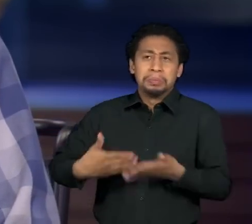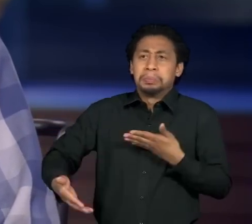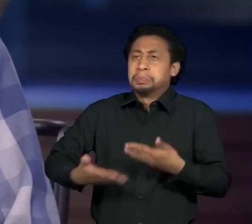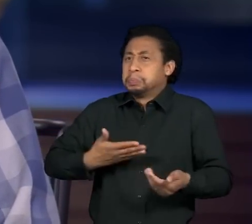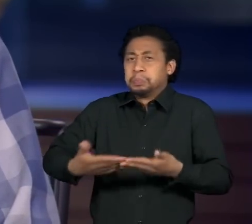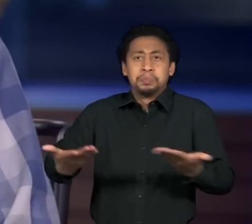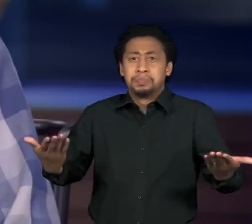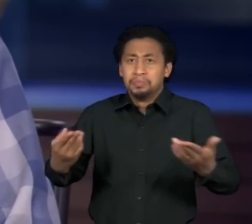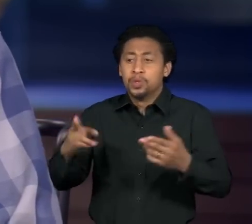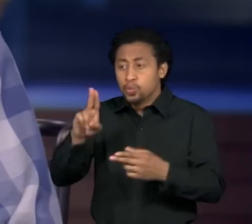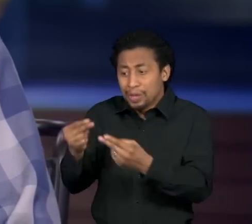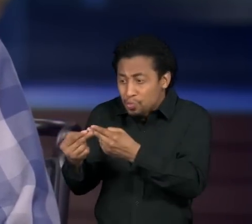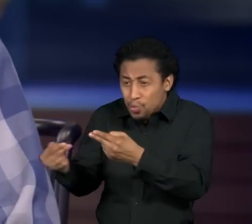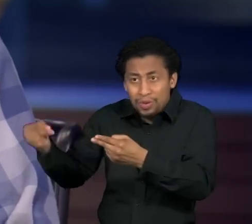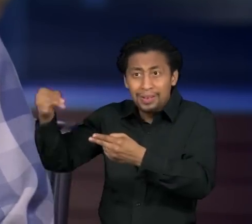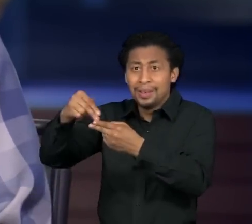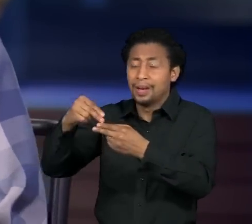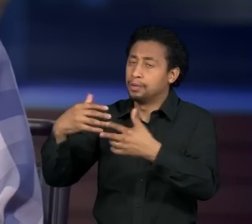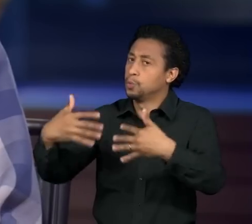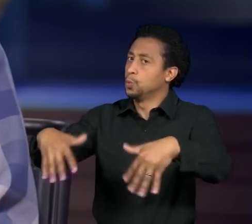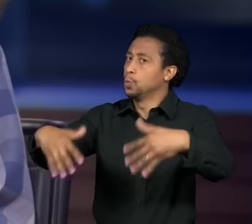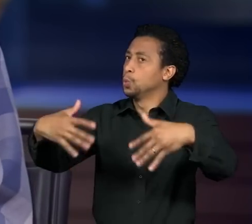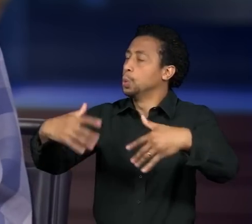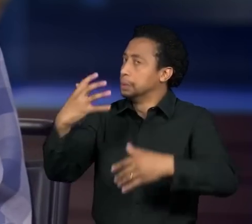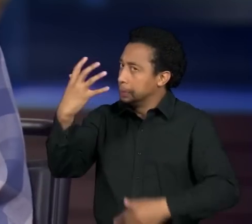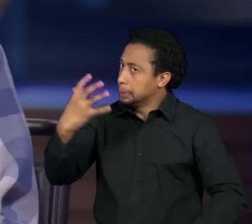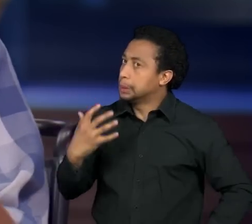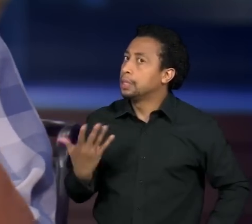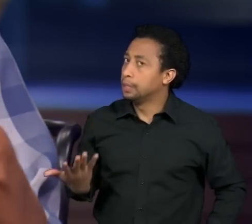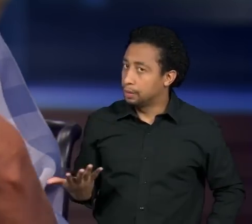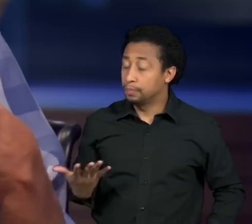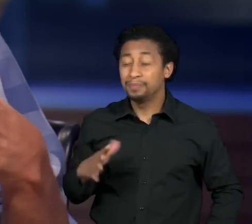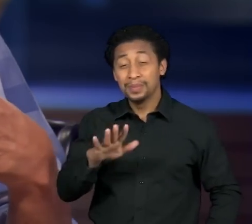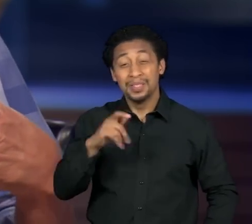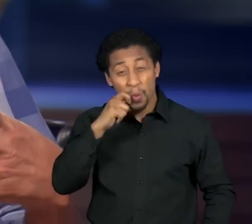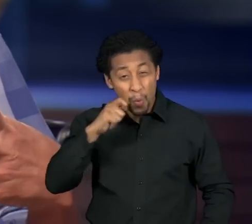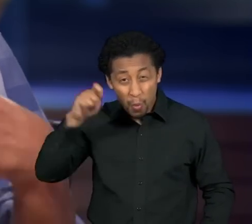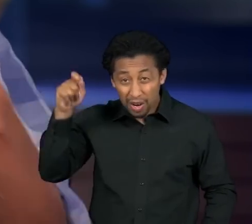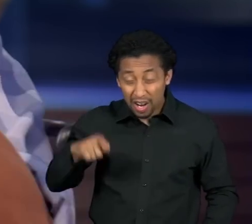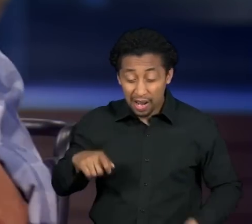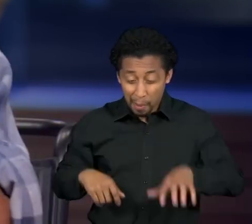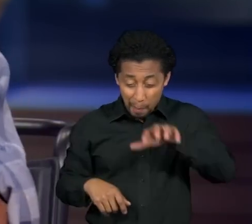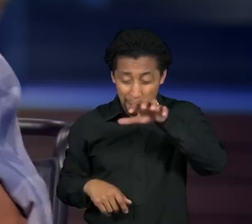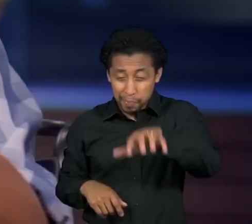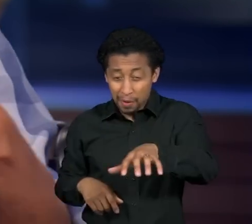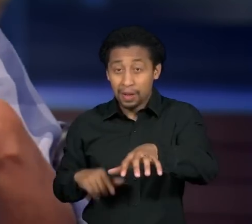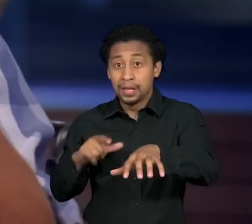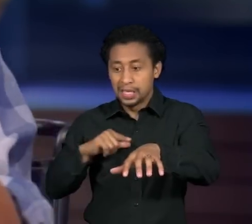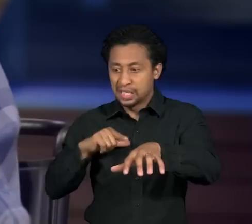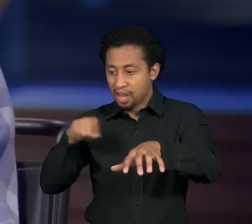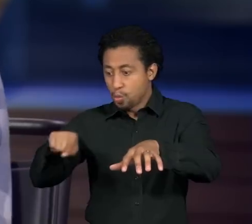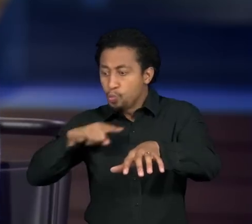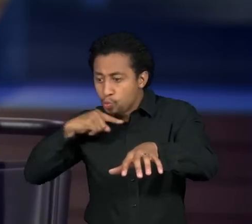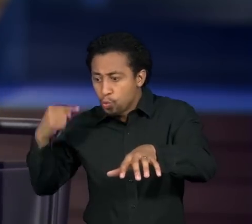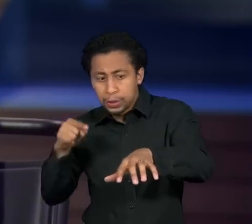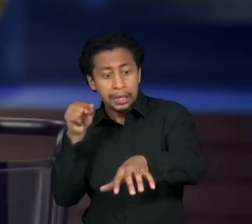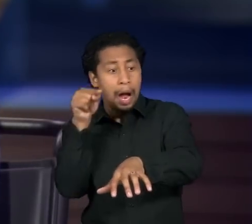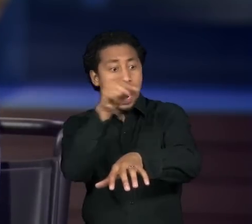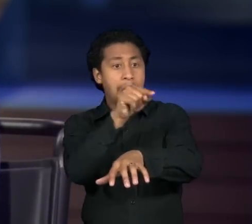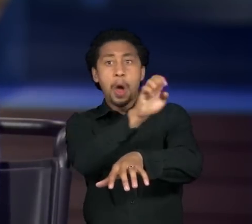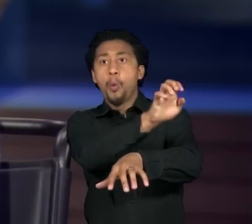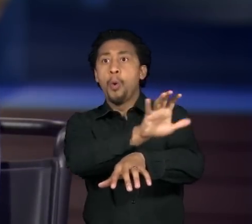a situação fica mais séria ainda. E a Ucrânia, a coisa trágica da Ucrânia é que ela não está só entre dois grandes gigantes.